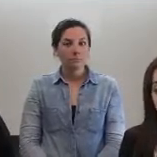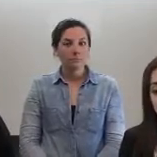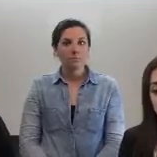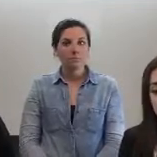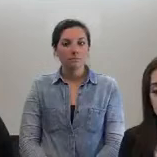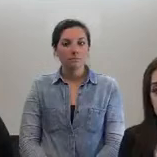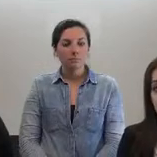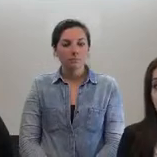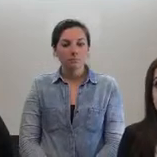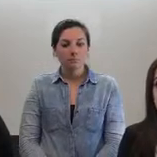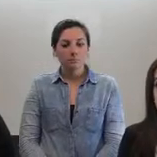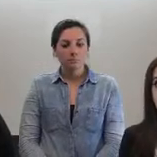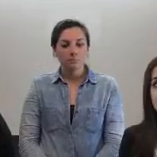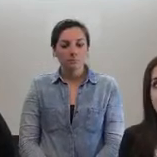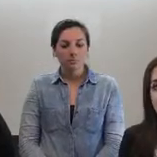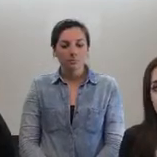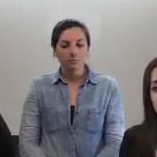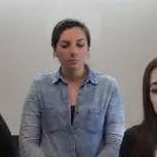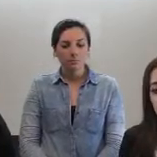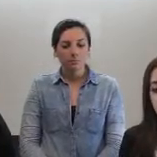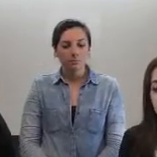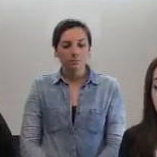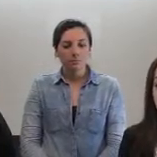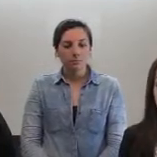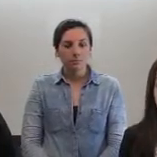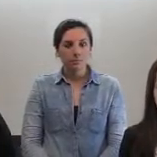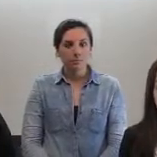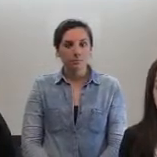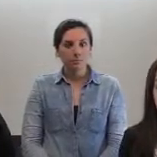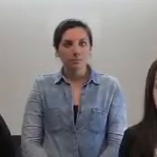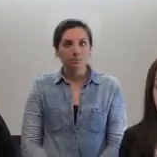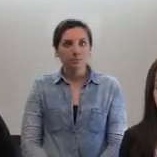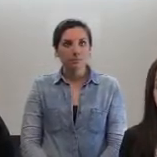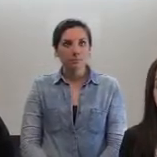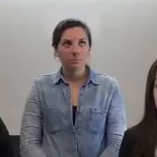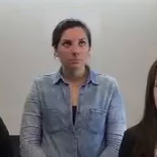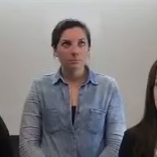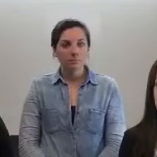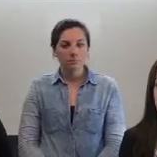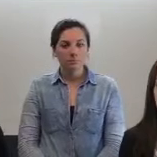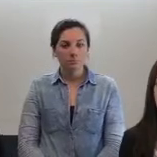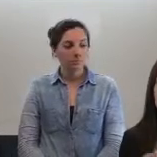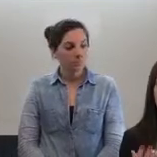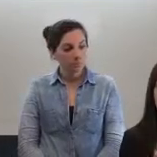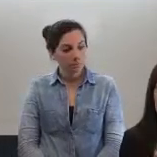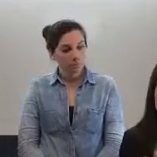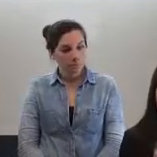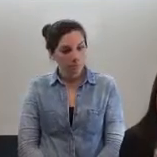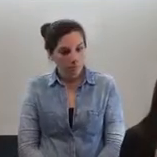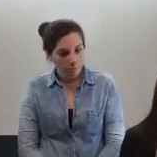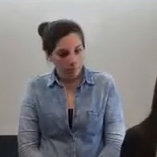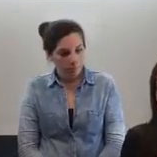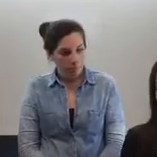revistas científicas. Em termos acadêmicos, periódicos são revistas que têm um teor